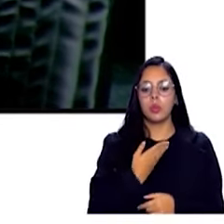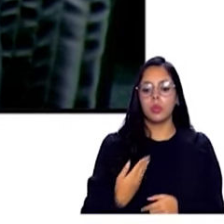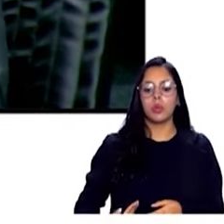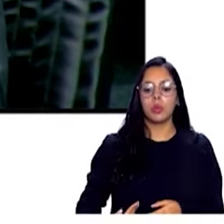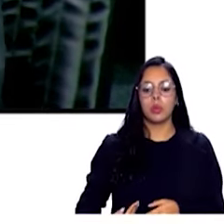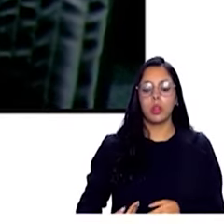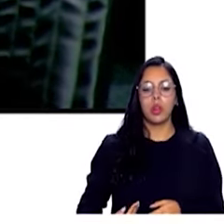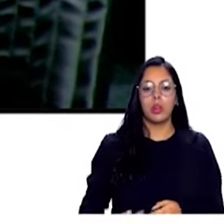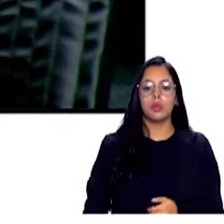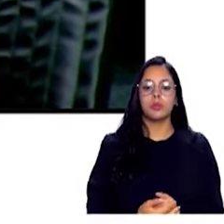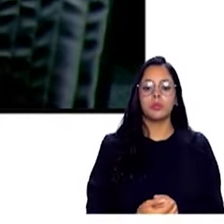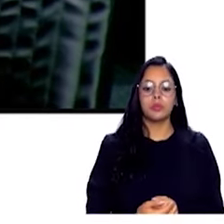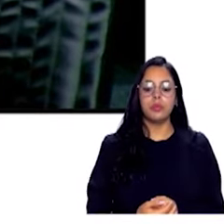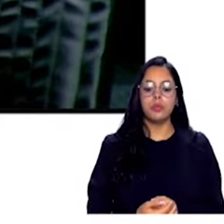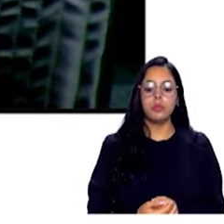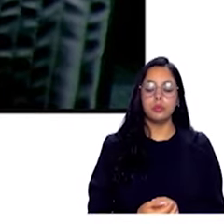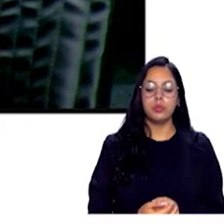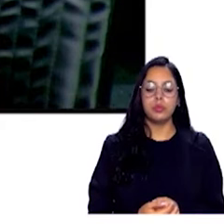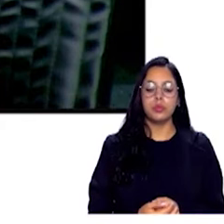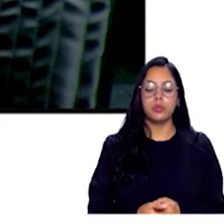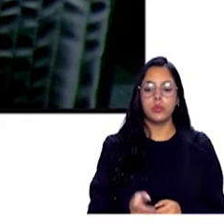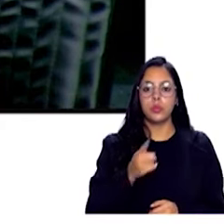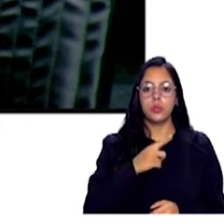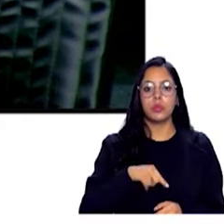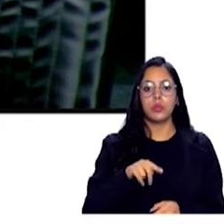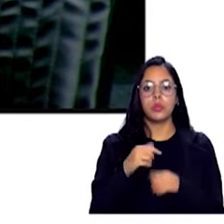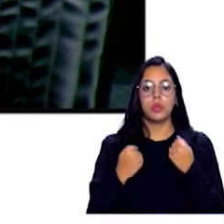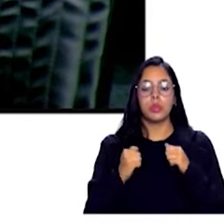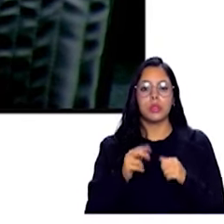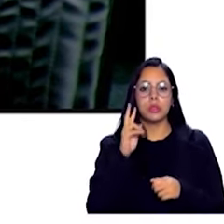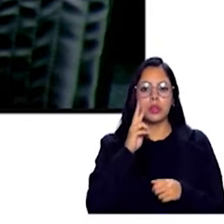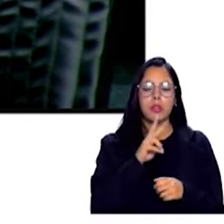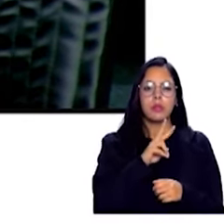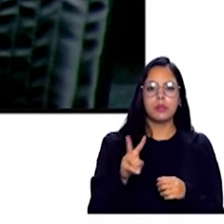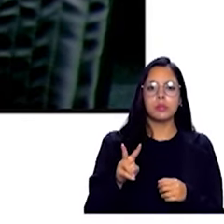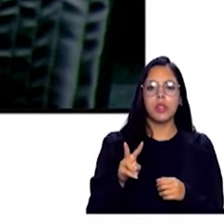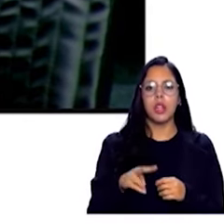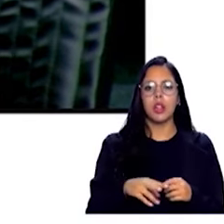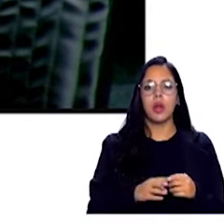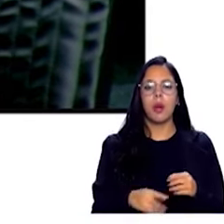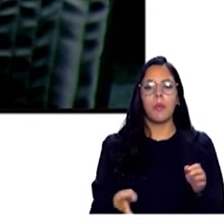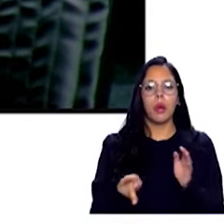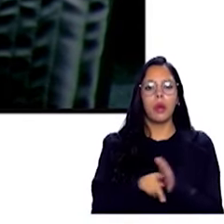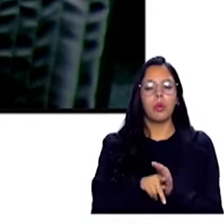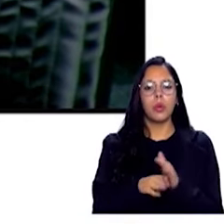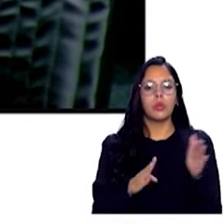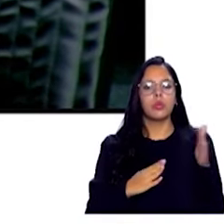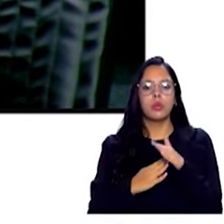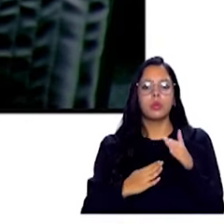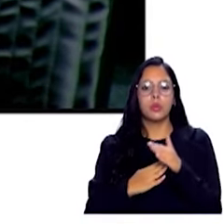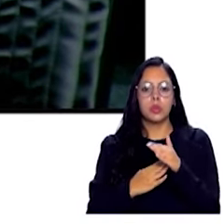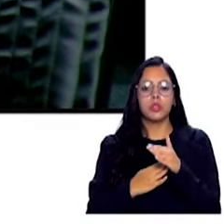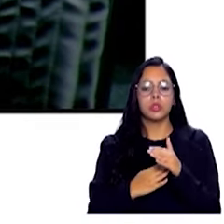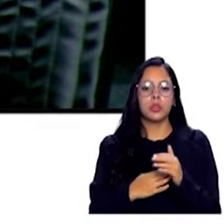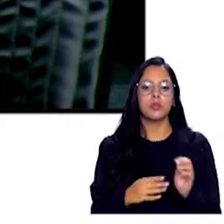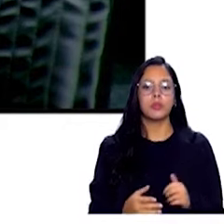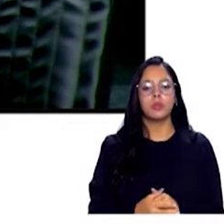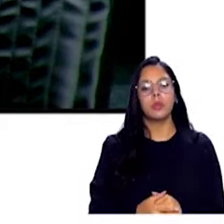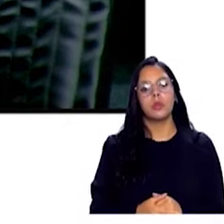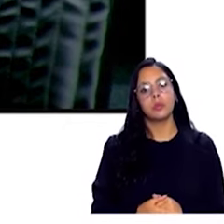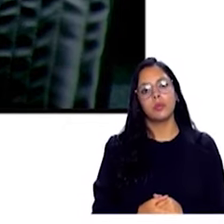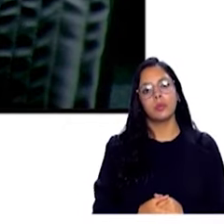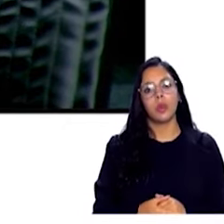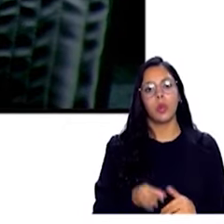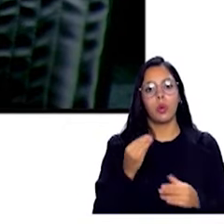quem sabe nós não precisemos enxergar essa atividade na sua própria limitação que é o que ela é como qualquer